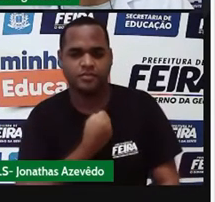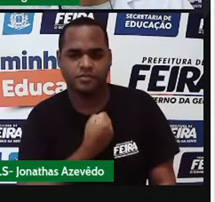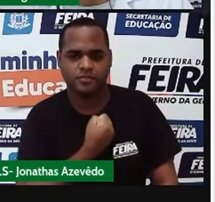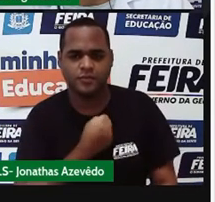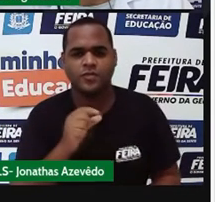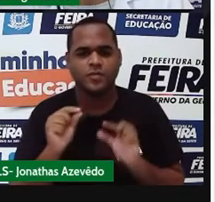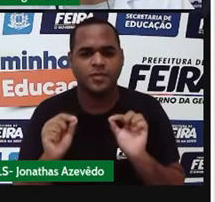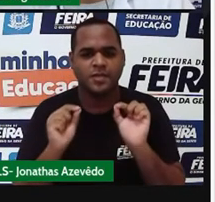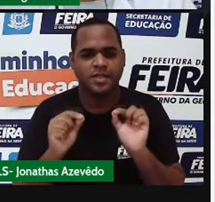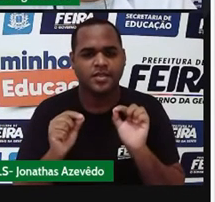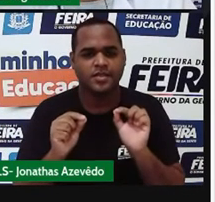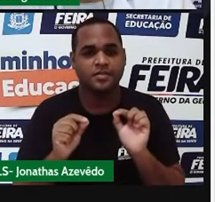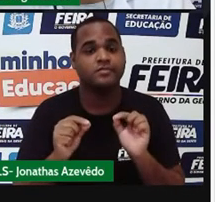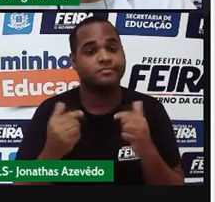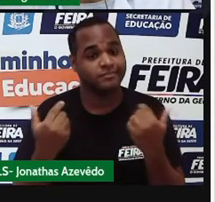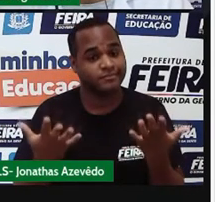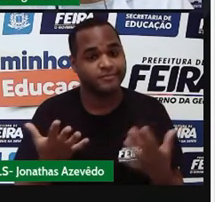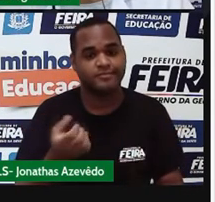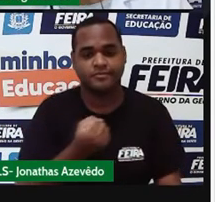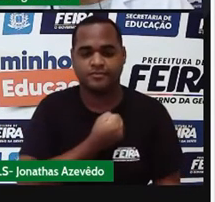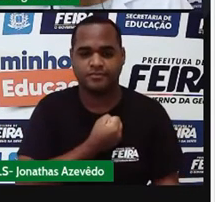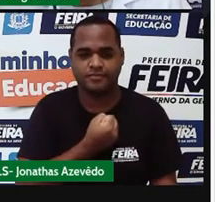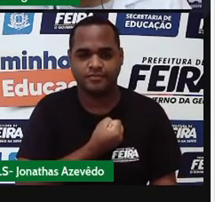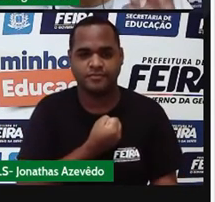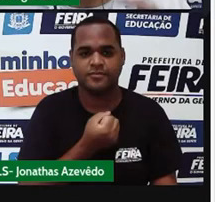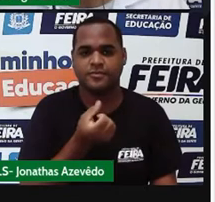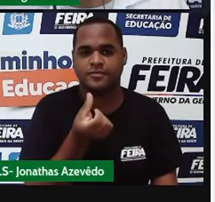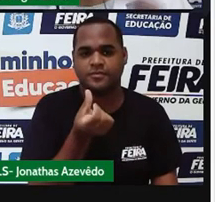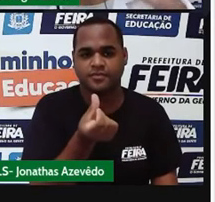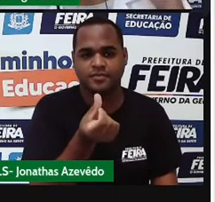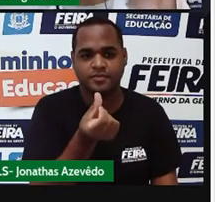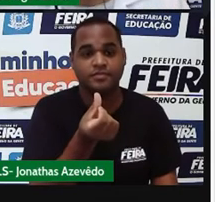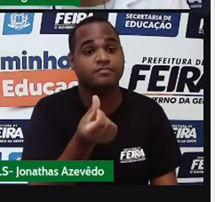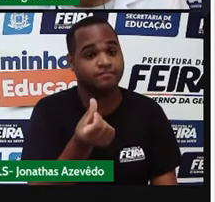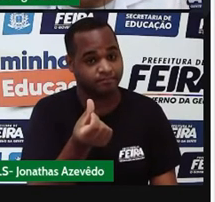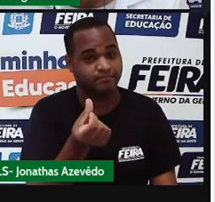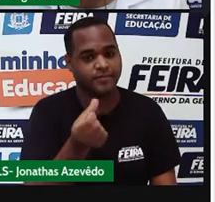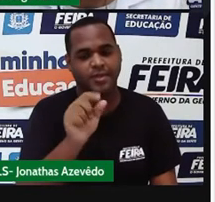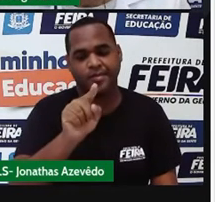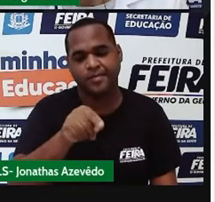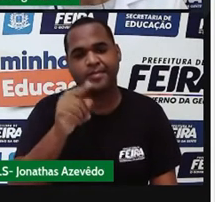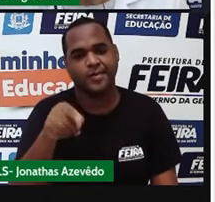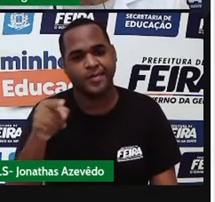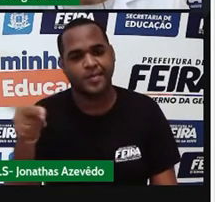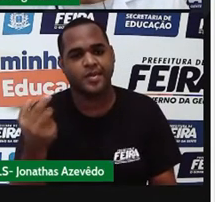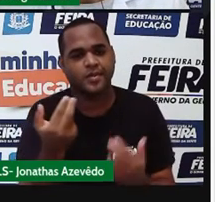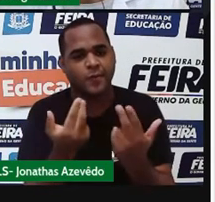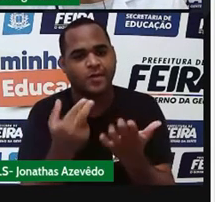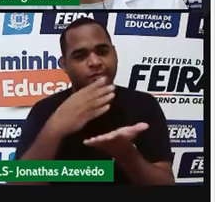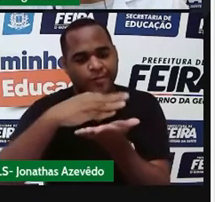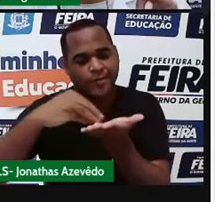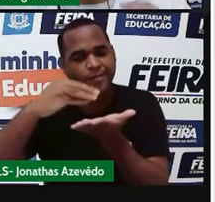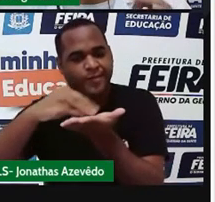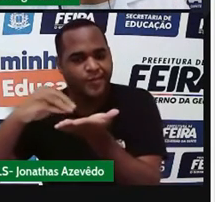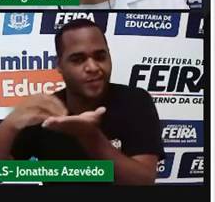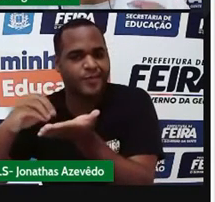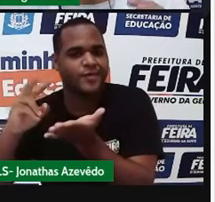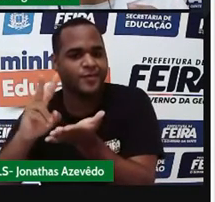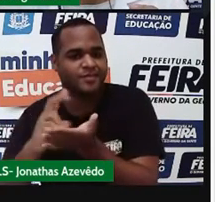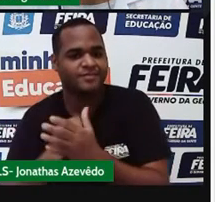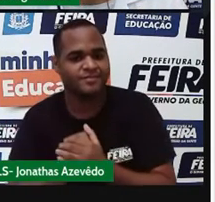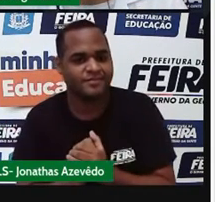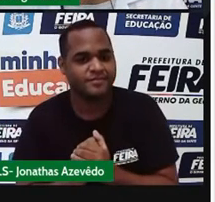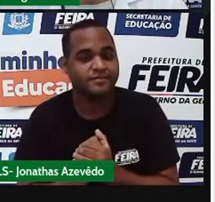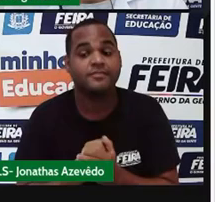está se repetindo infinitamente é apenas o algarismo 6 tá esse